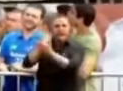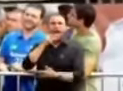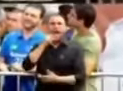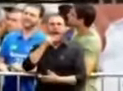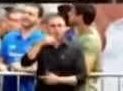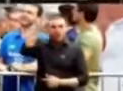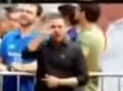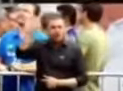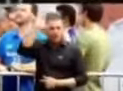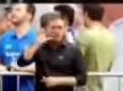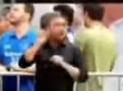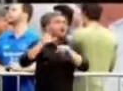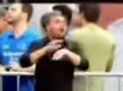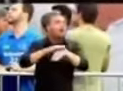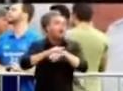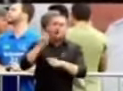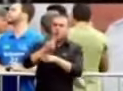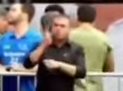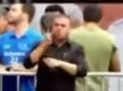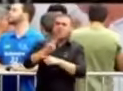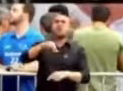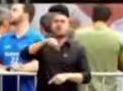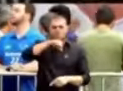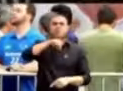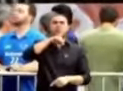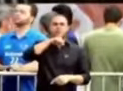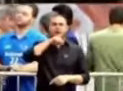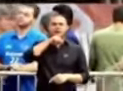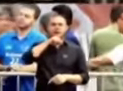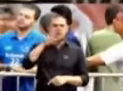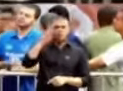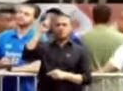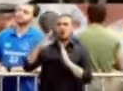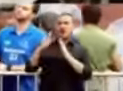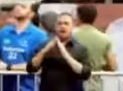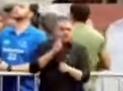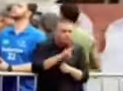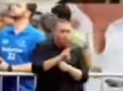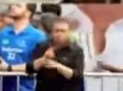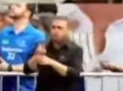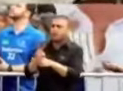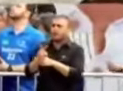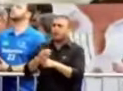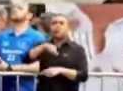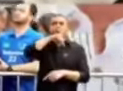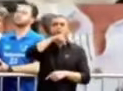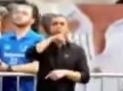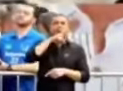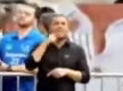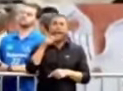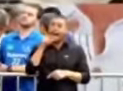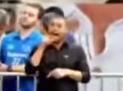ele está cuidando da mãe dona de casa. A mãe que leva o balde ali, a bacia